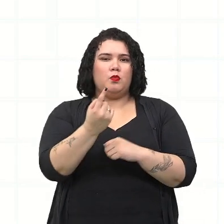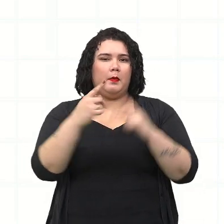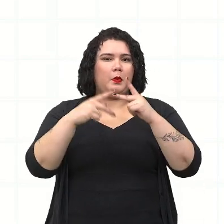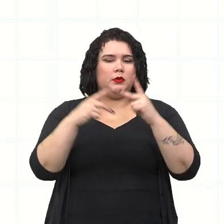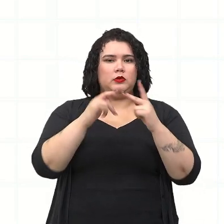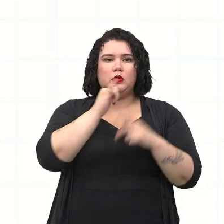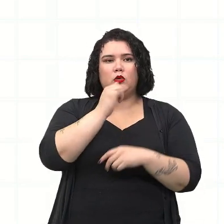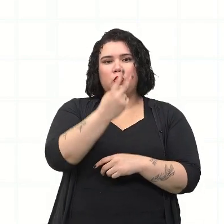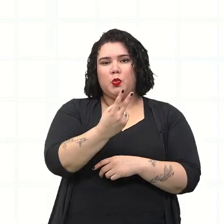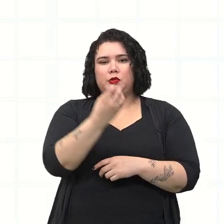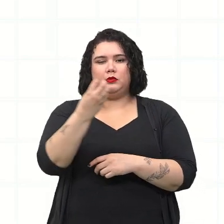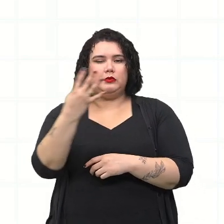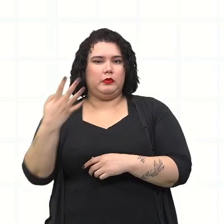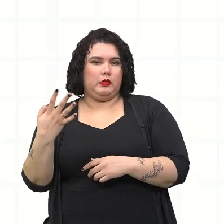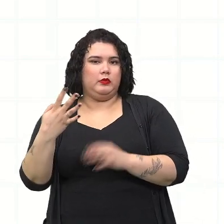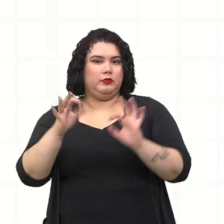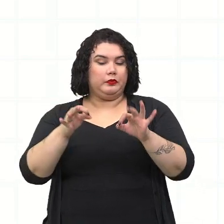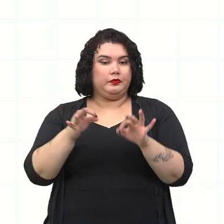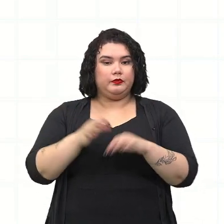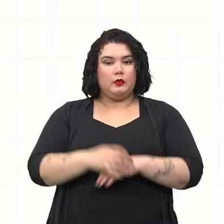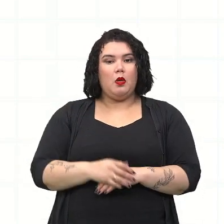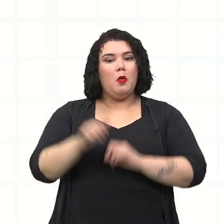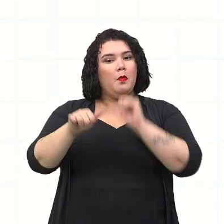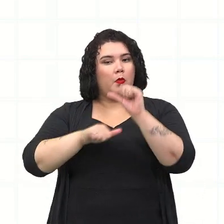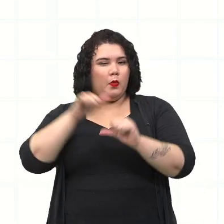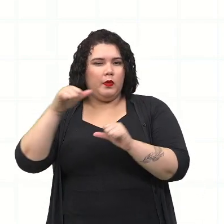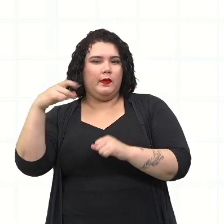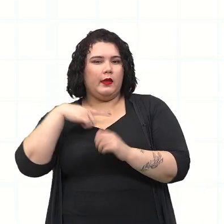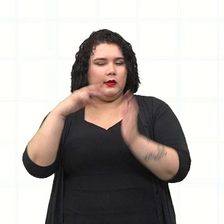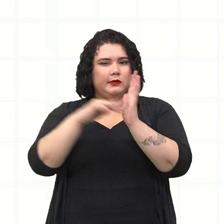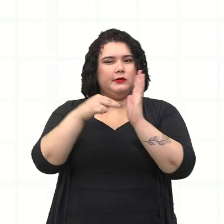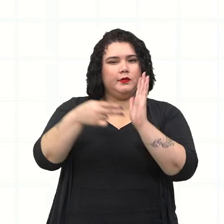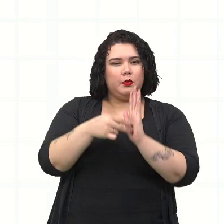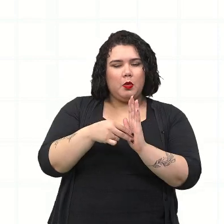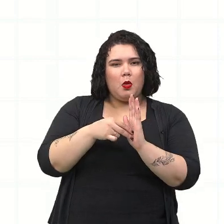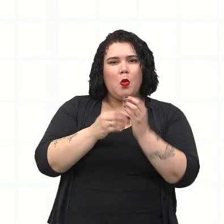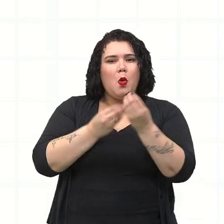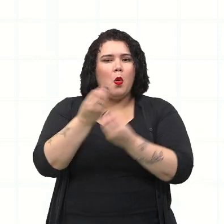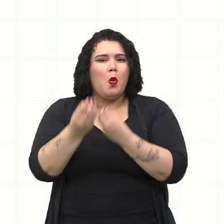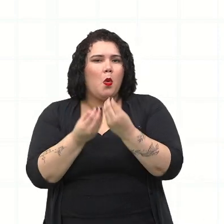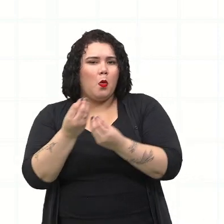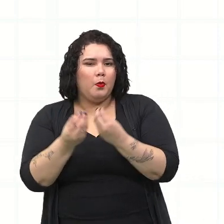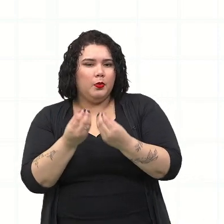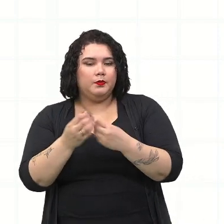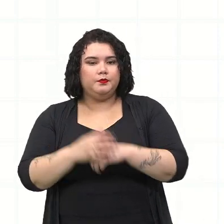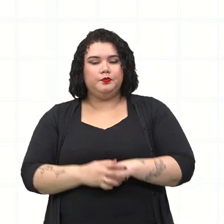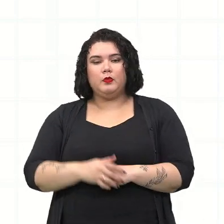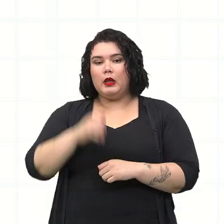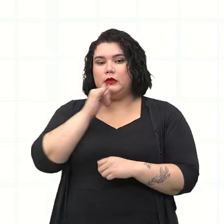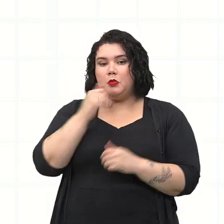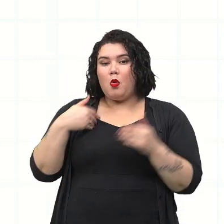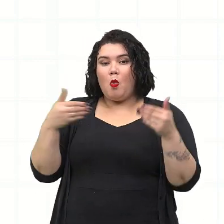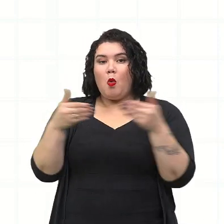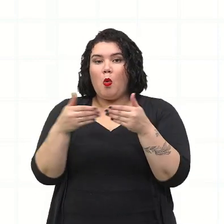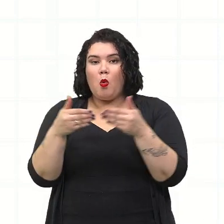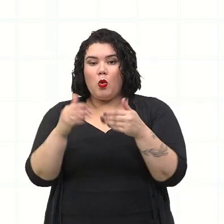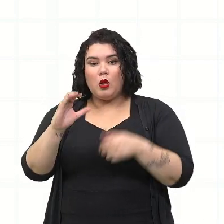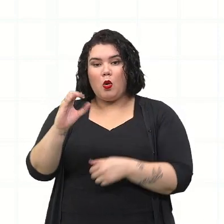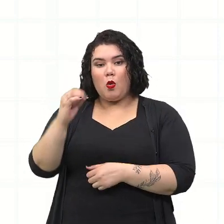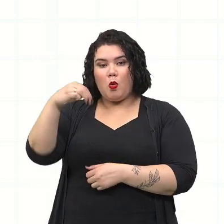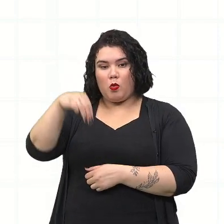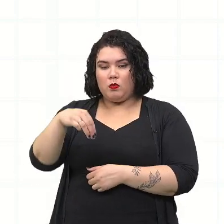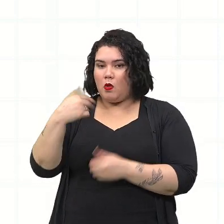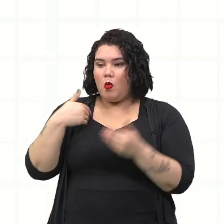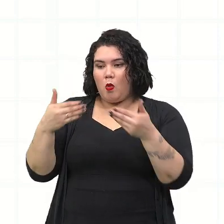altera ligeiramente altera em pouco o significado do verbo. Então, concordo com. Eu estou de acordo com algo ou